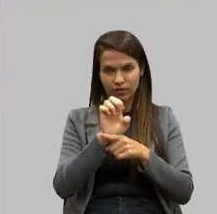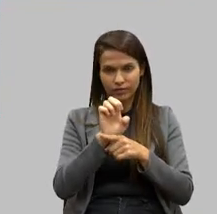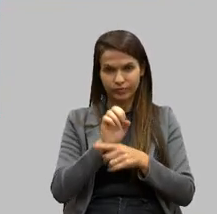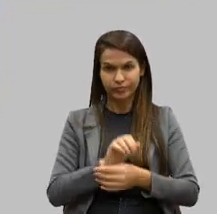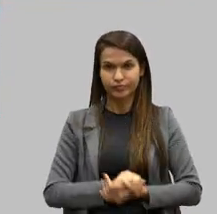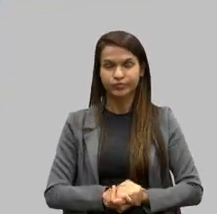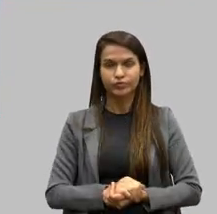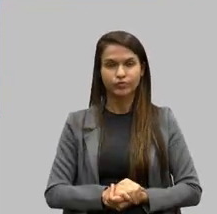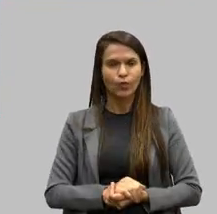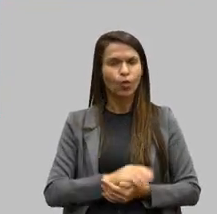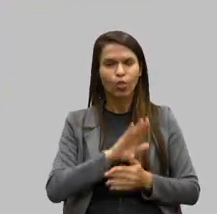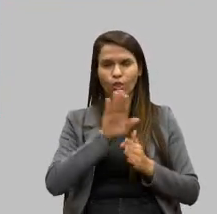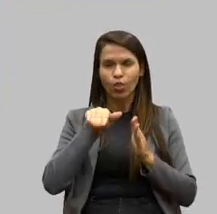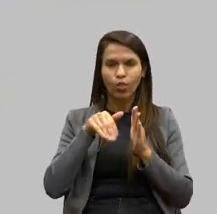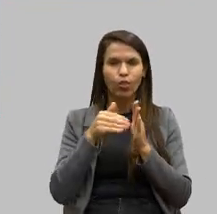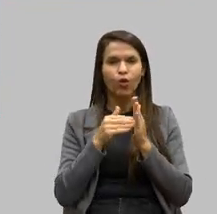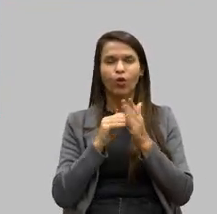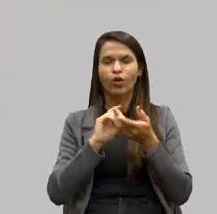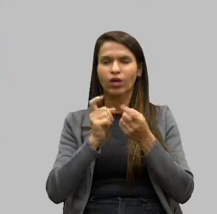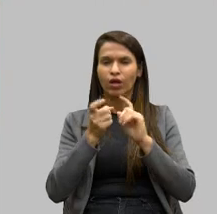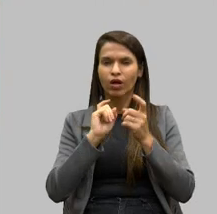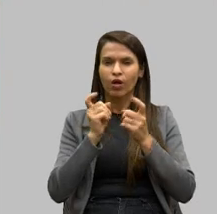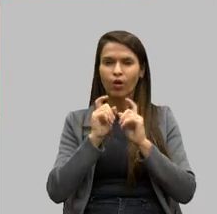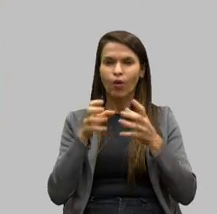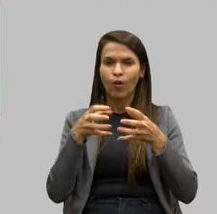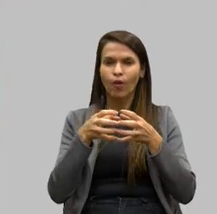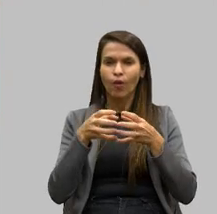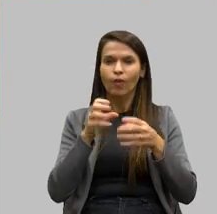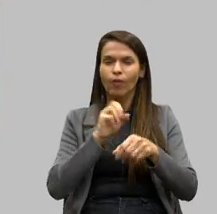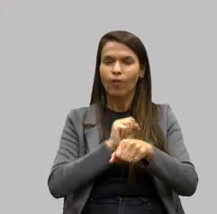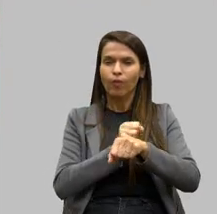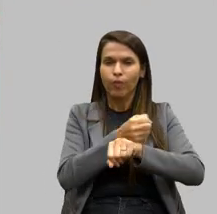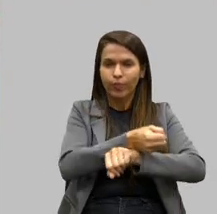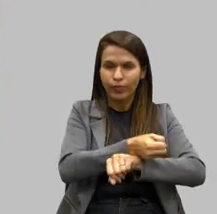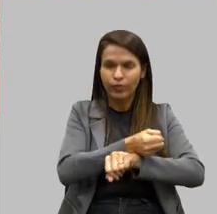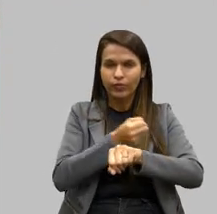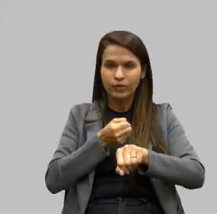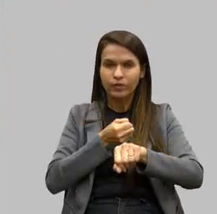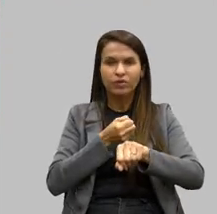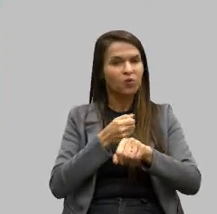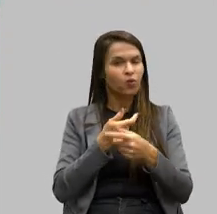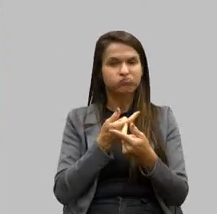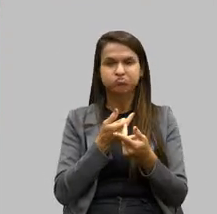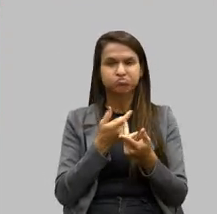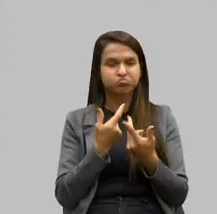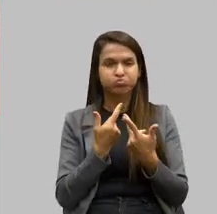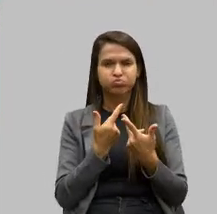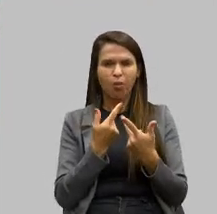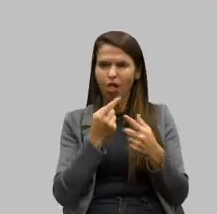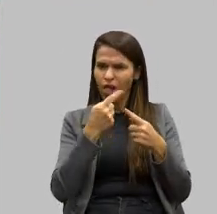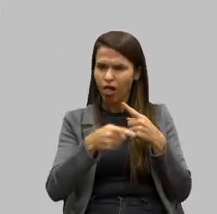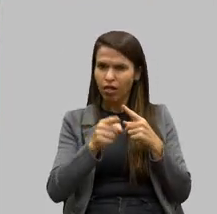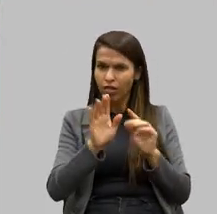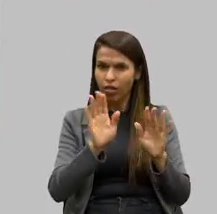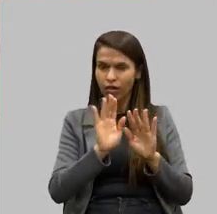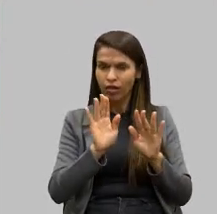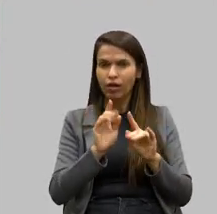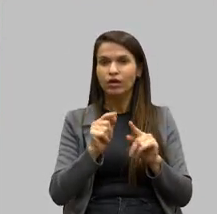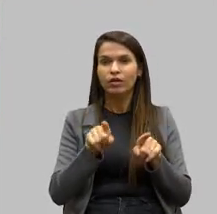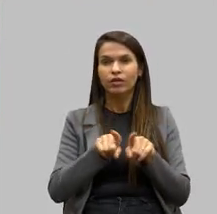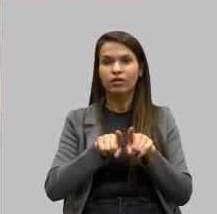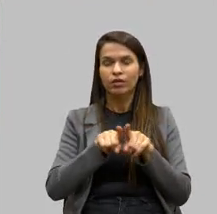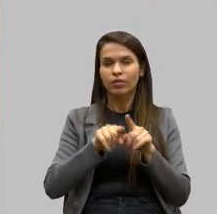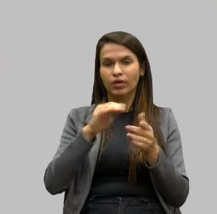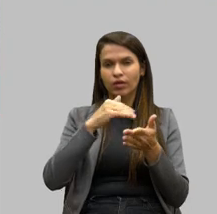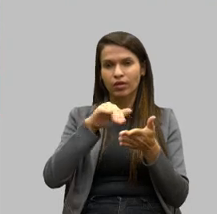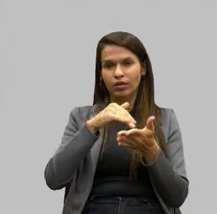Todas as reuniões com as comunidades colombolas têm sido feitas, nenhuma negada. Inclusive, a Secretaria de Estado de